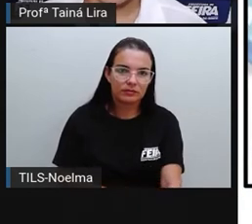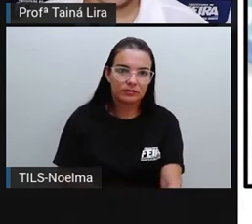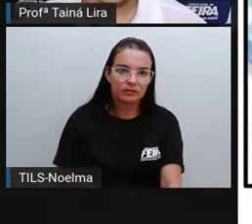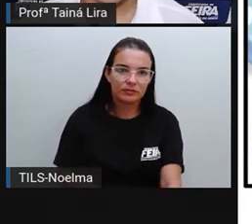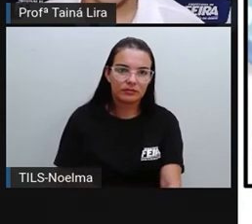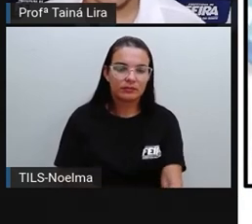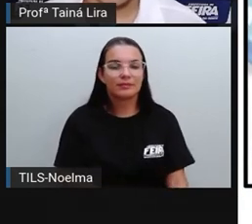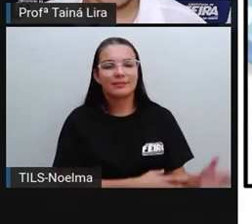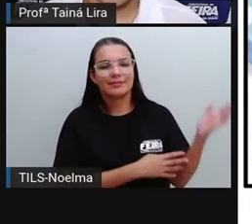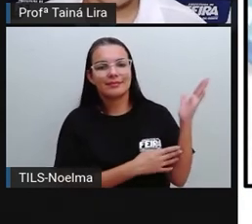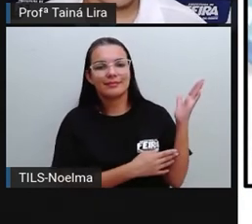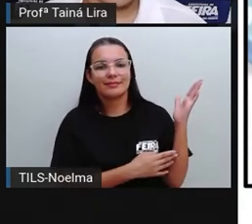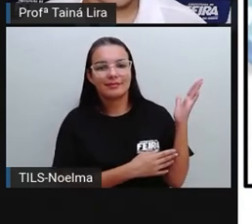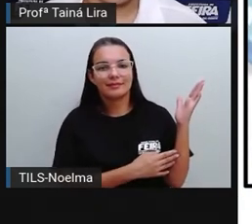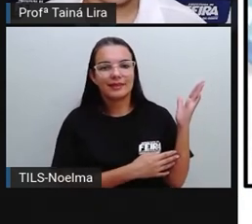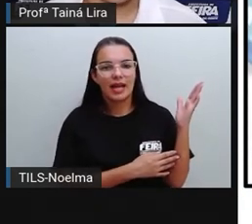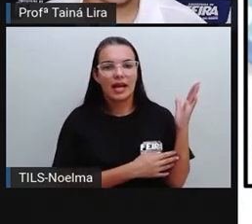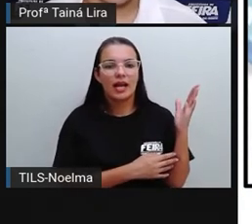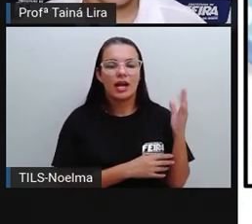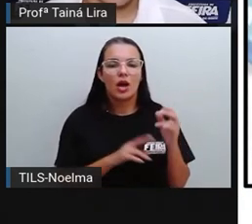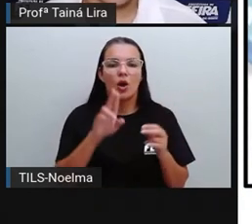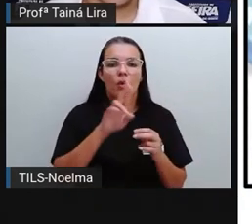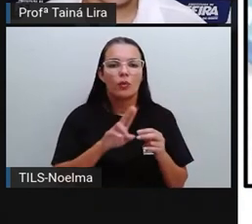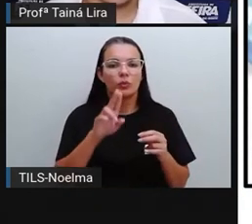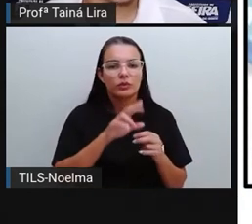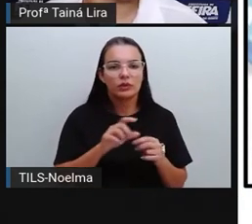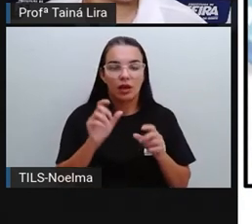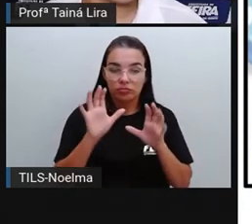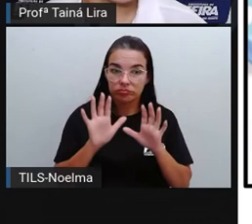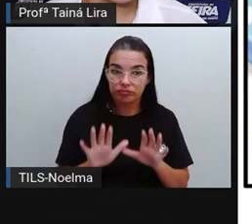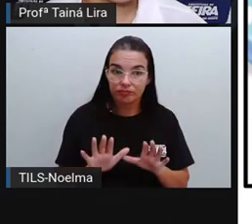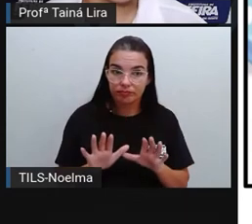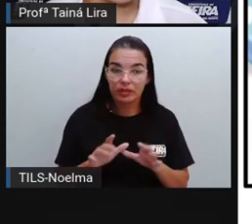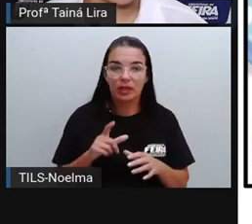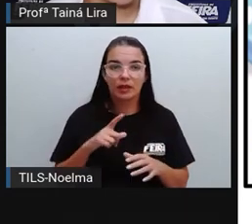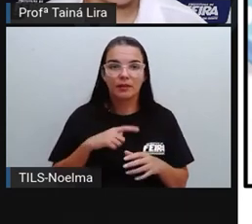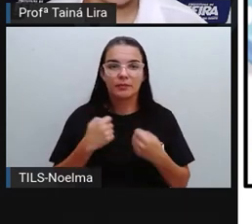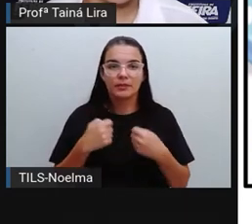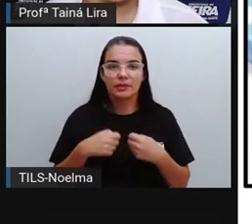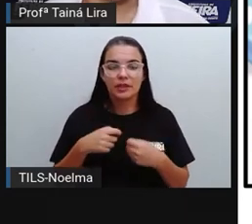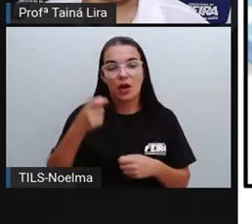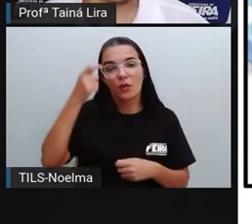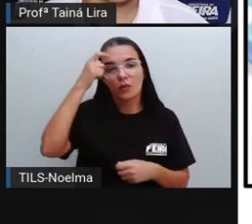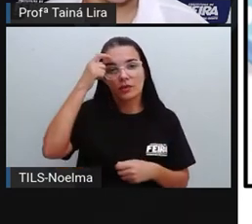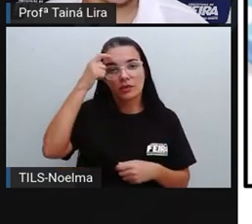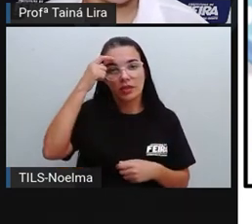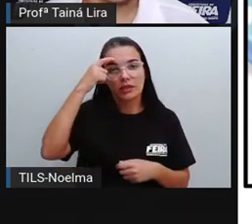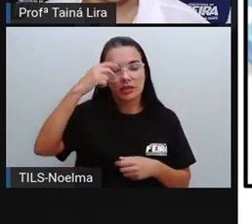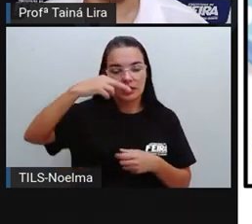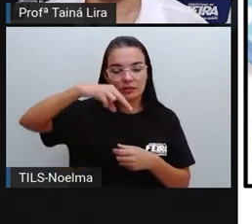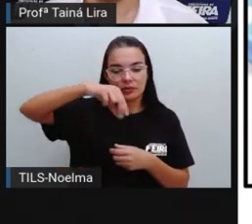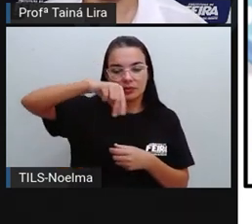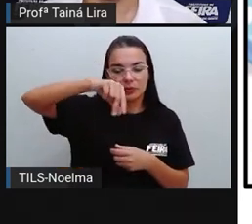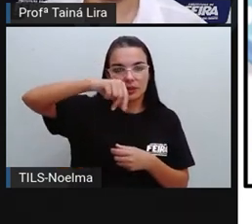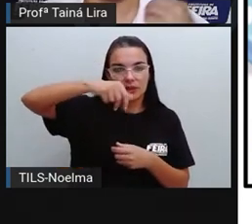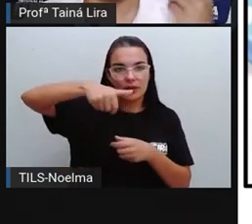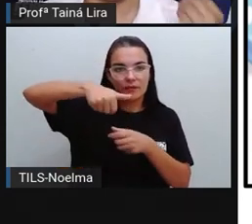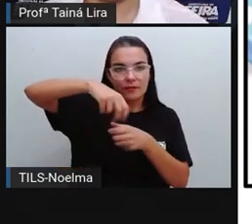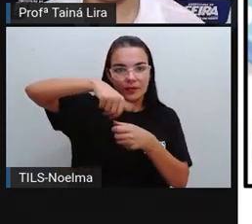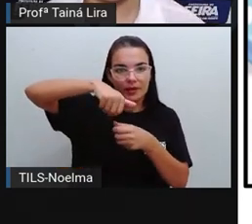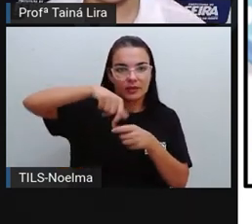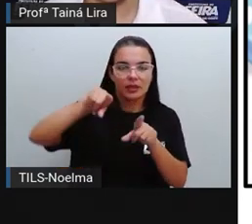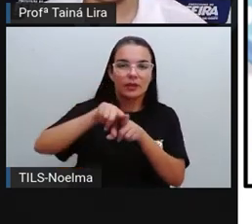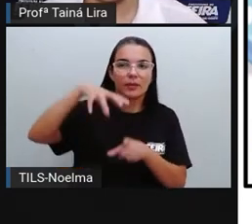Use com moderação. Abra a consciência, feche a torneira e apague a luz. Então, olha lá, tá falando